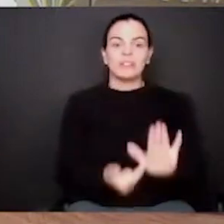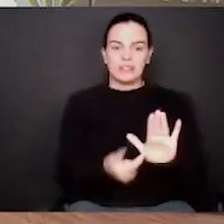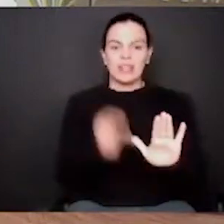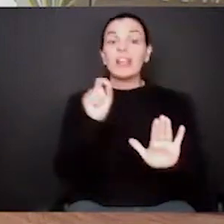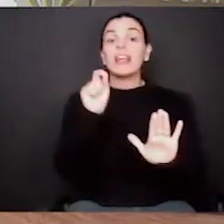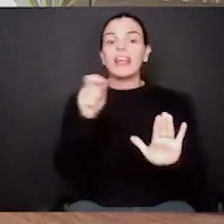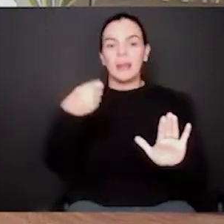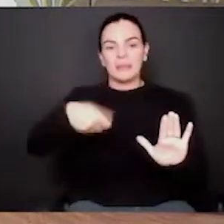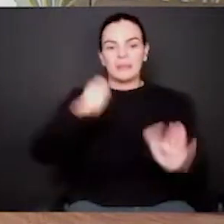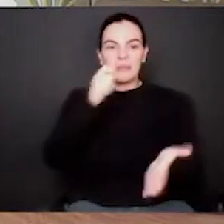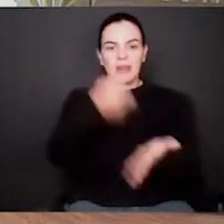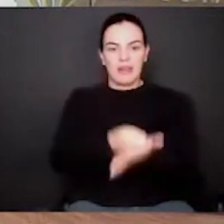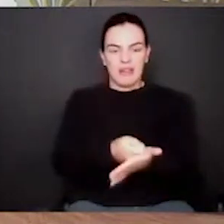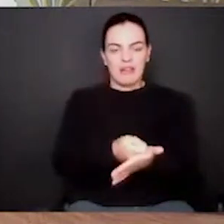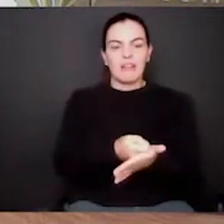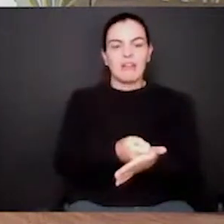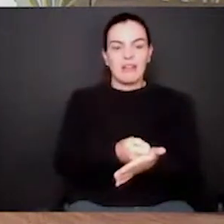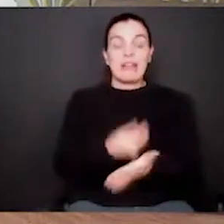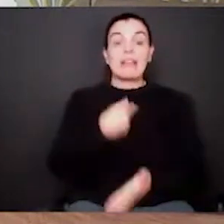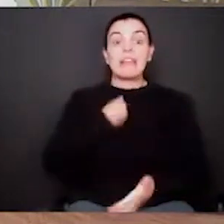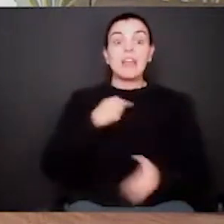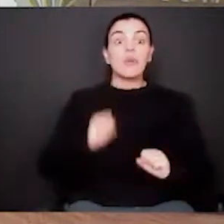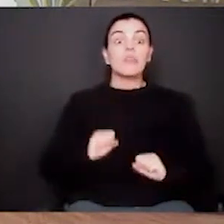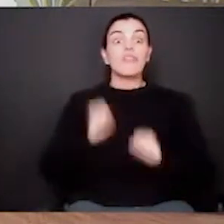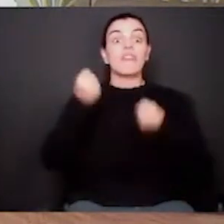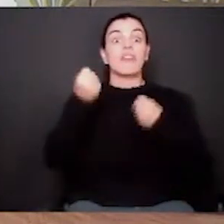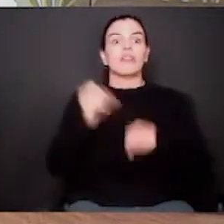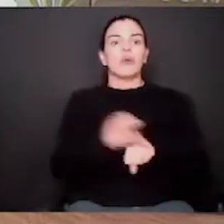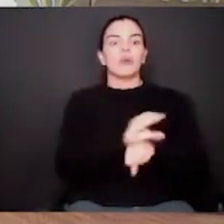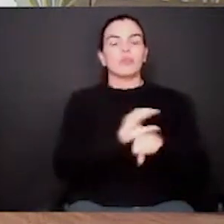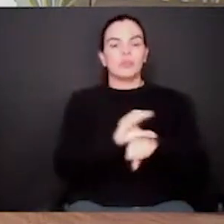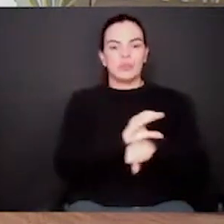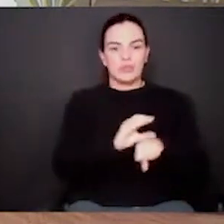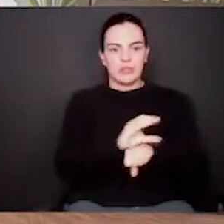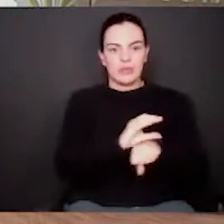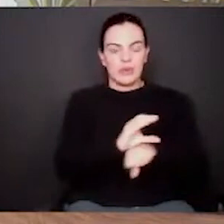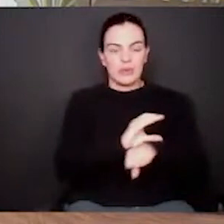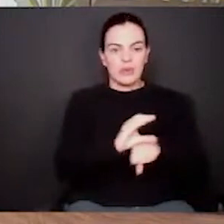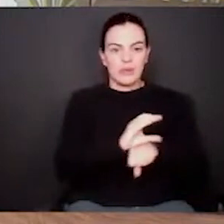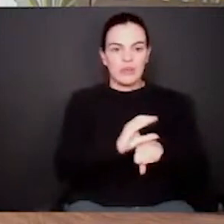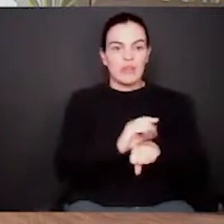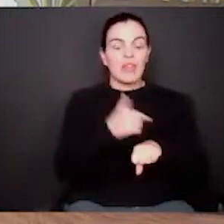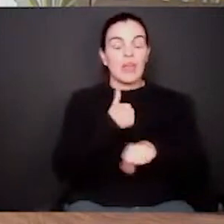E eu, como defensor da Constituição que sou, como apaixonado pela Constituição que sou,